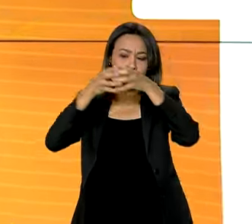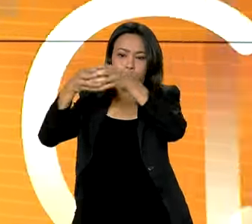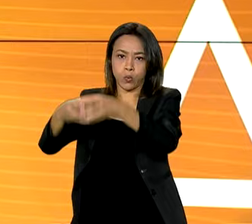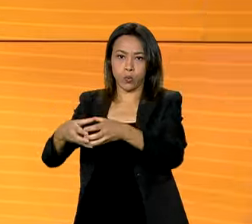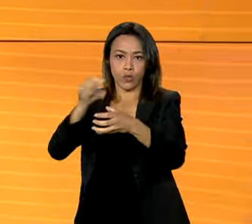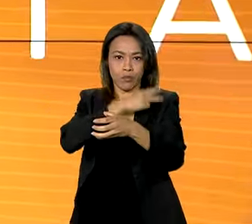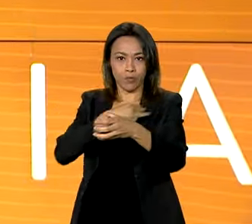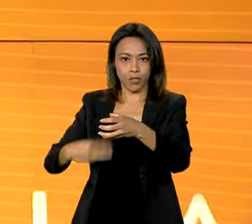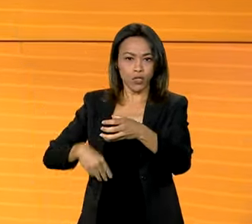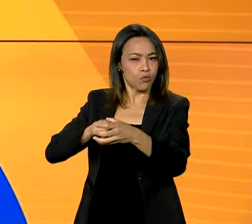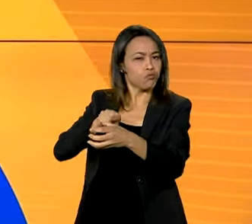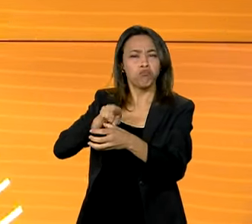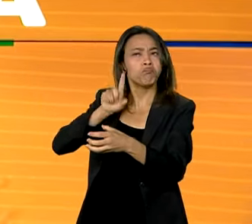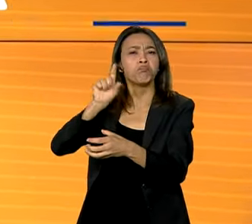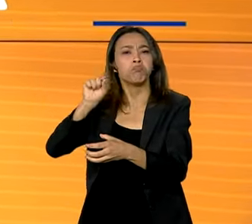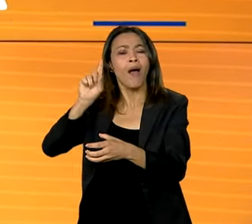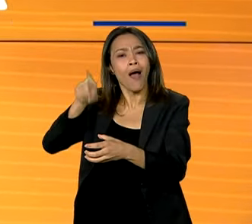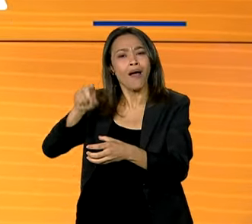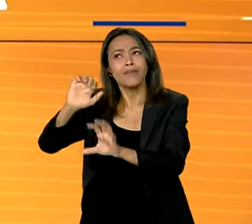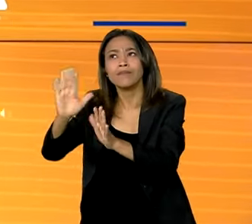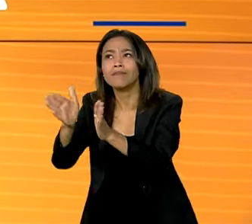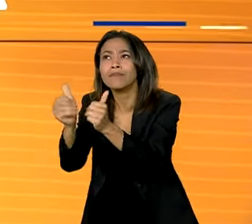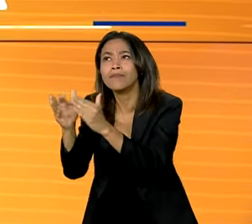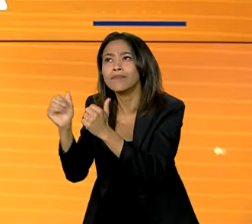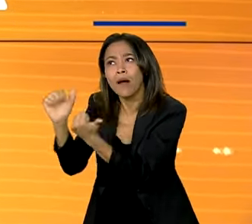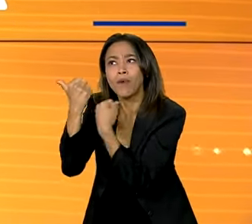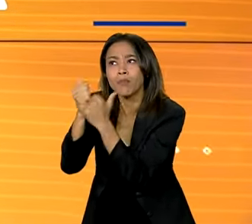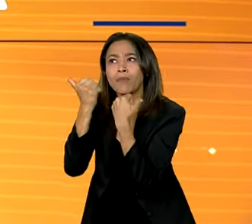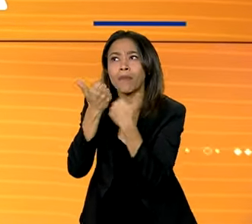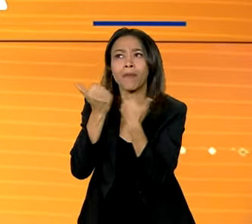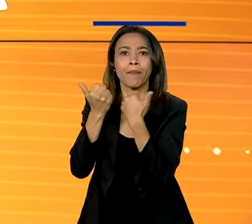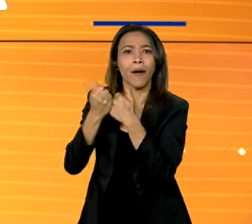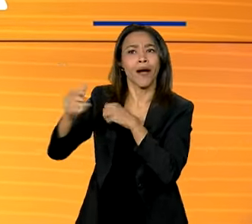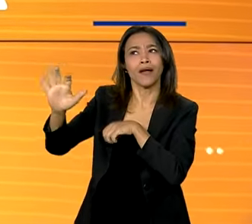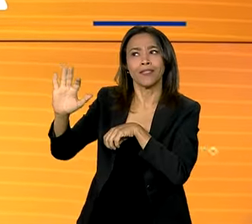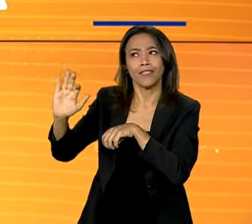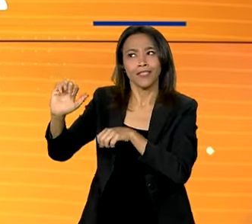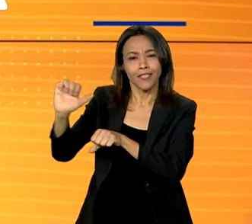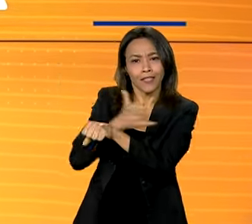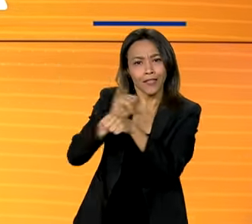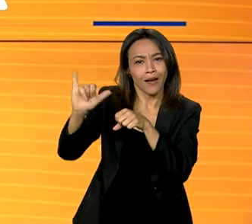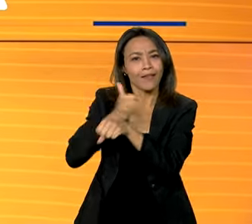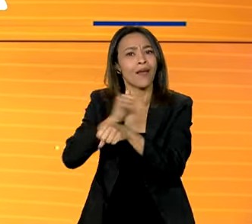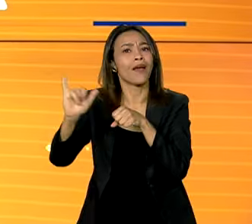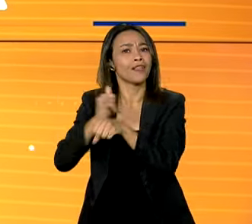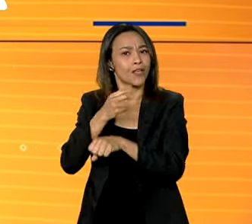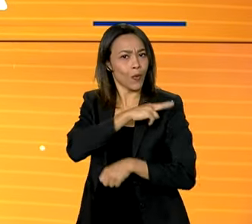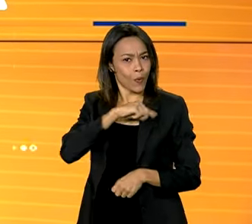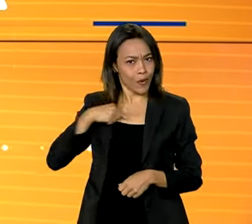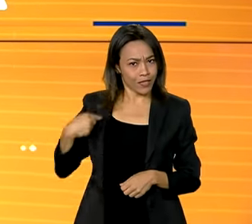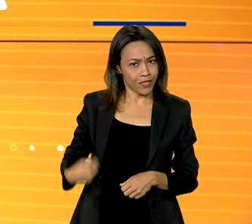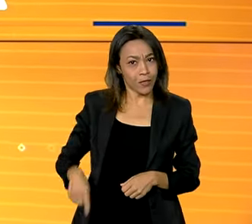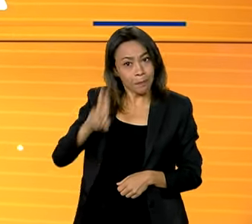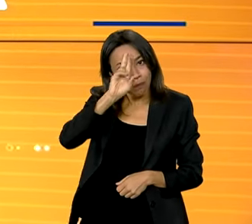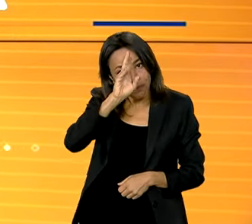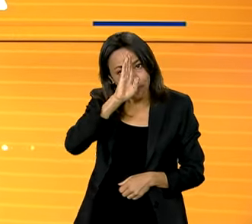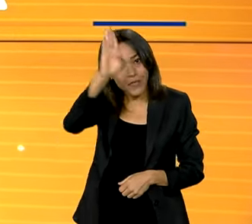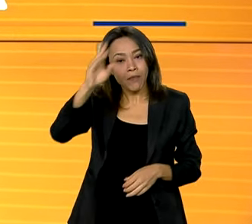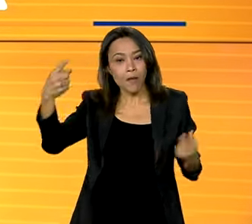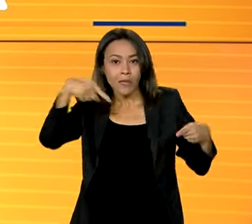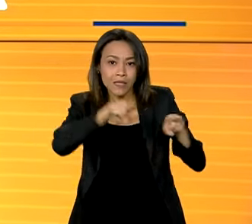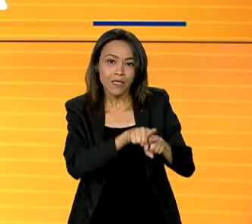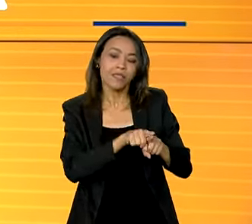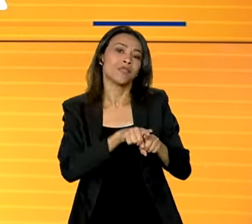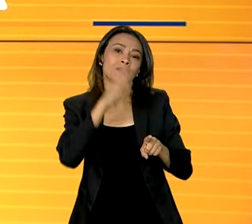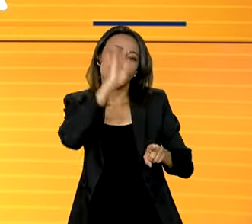busca do fortalecimento da parceria estratégica com a China, principal parceiro comercial do Brasil desde